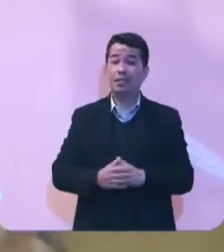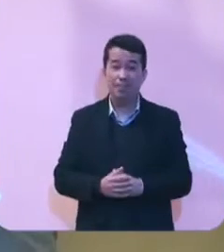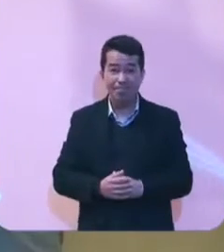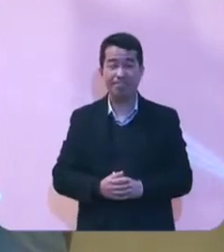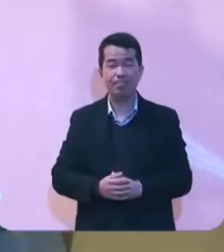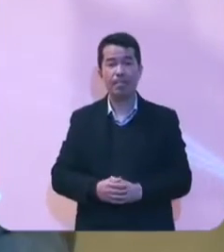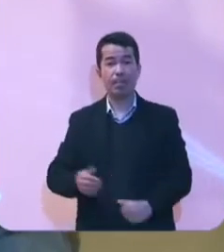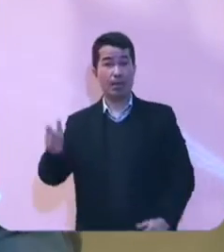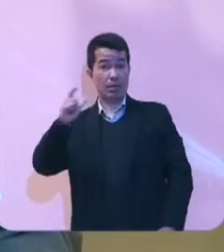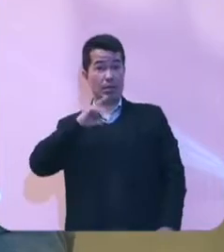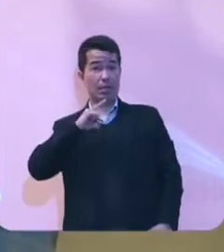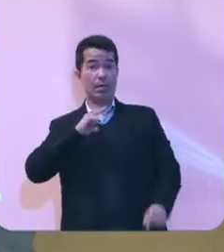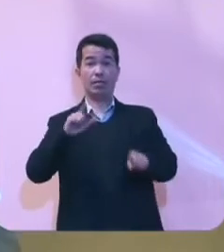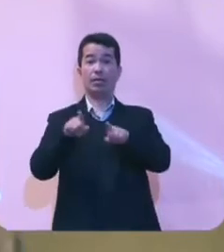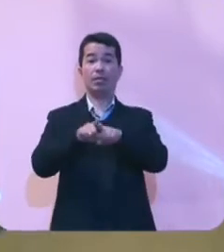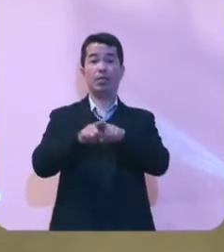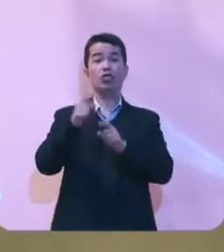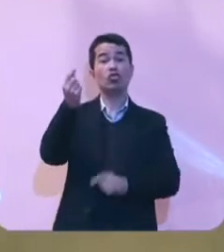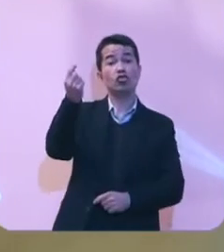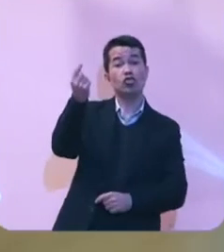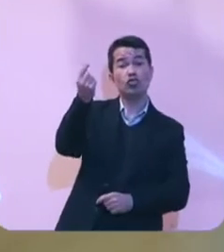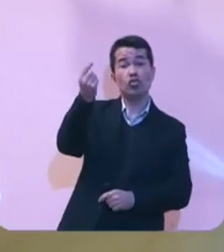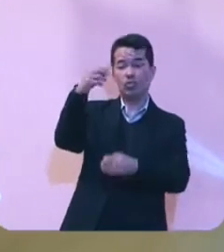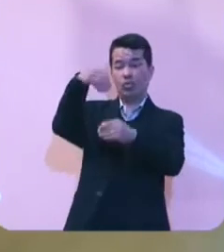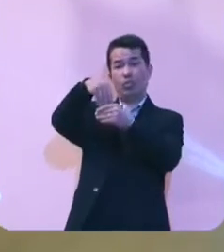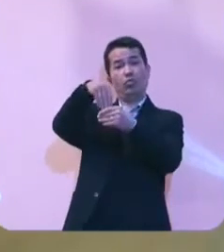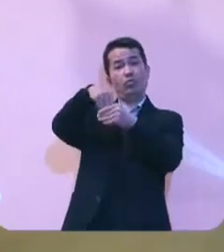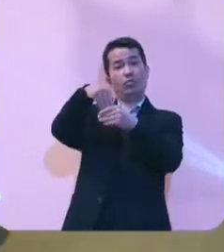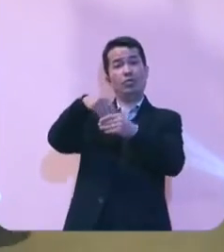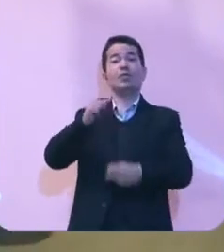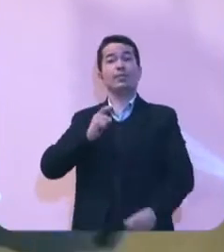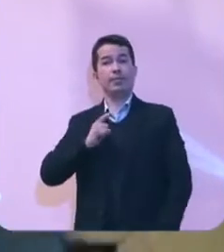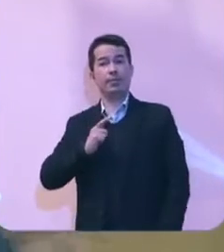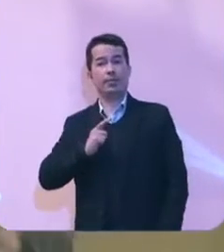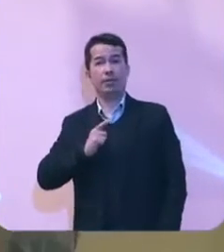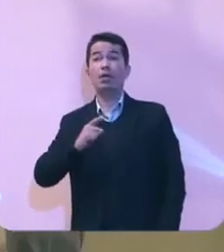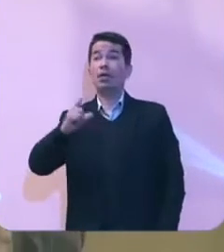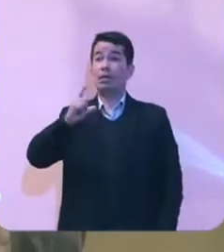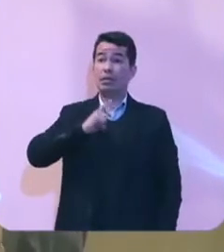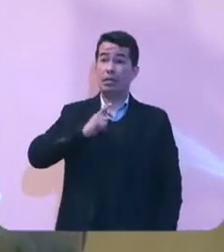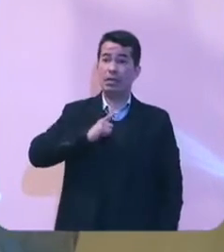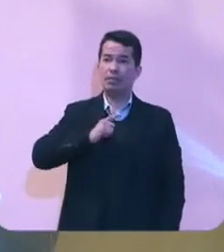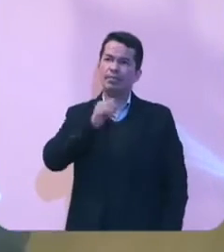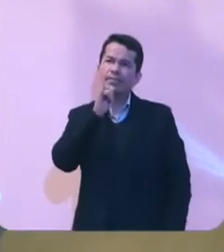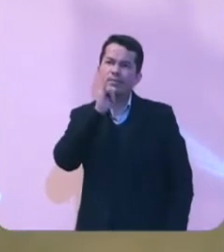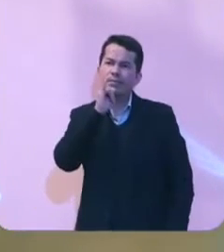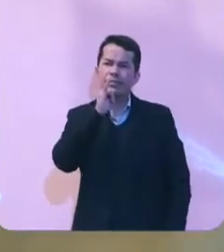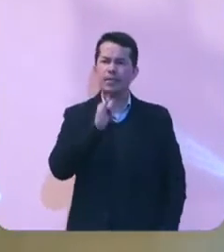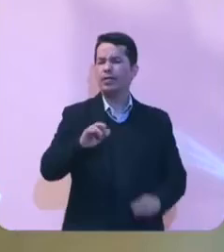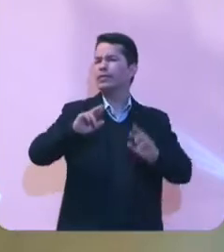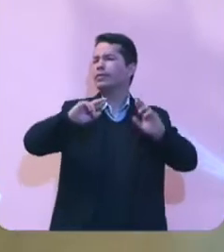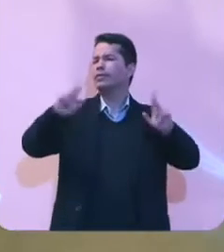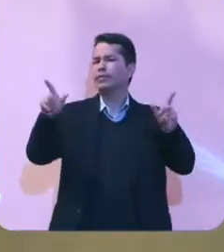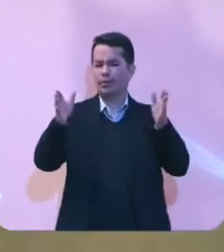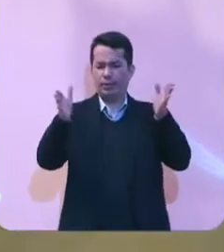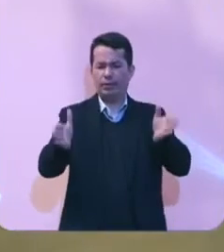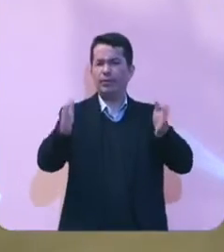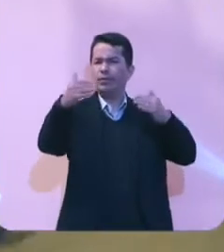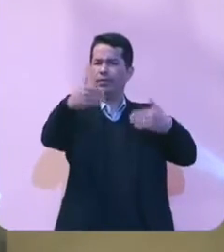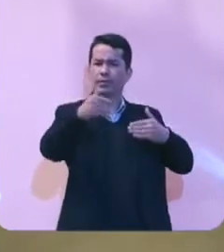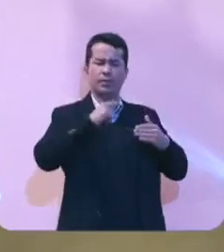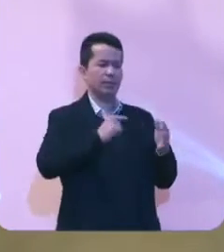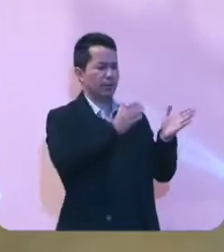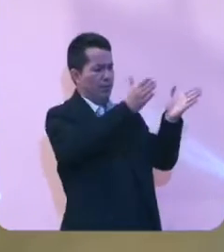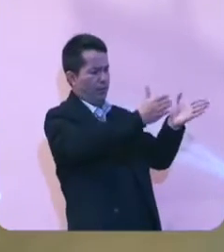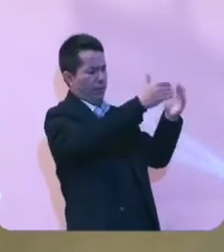colocadas em lugares estratégicos e cada caixa se destinava a um propósito. Então, eu dizia, olha, isso aqui é para